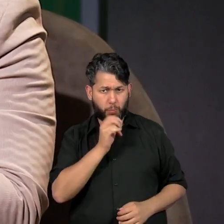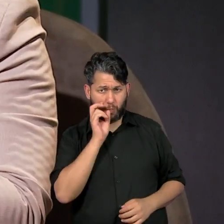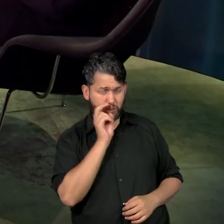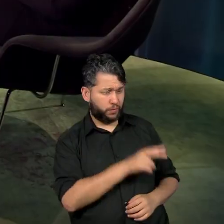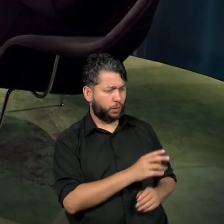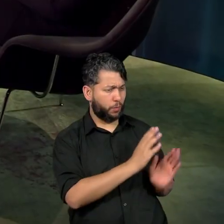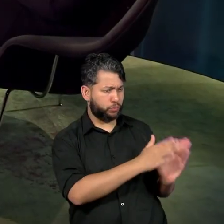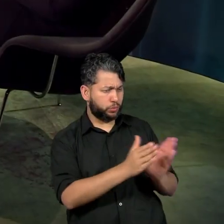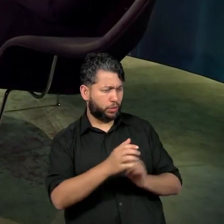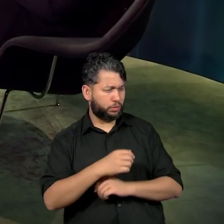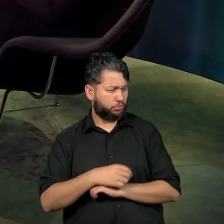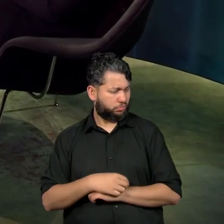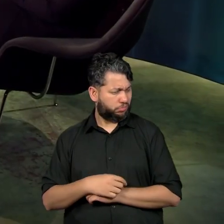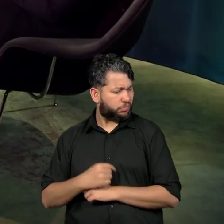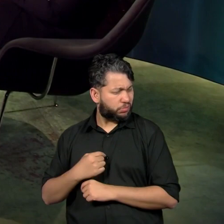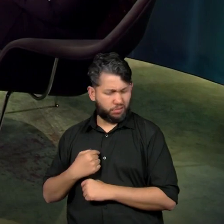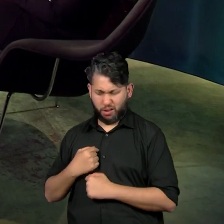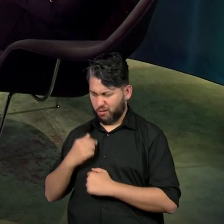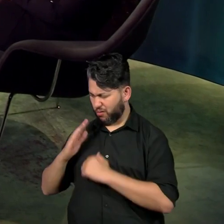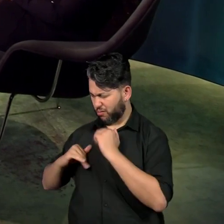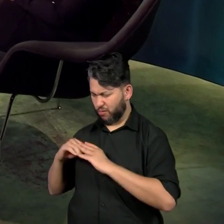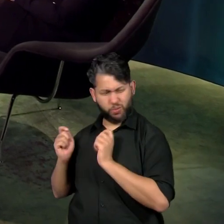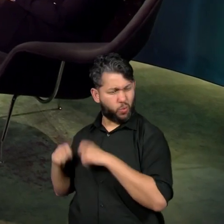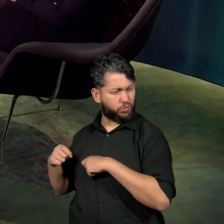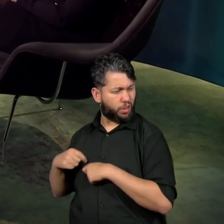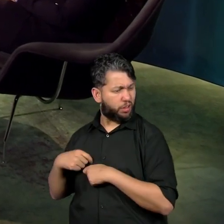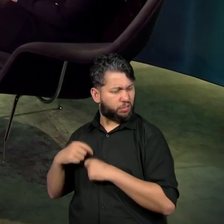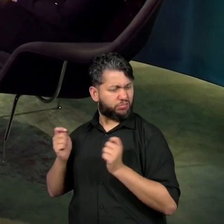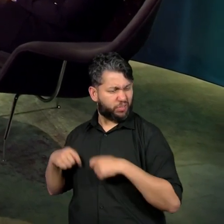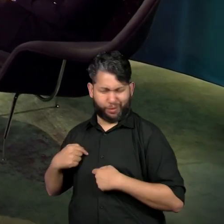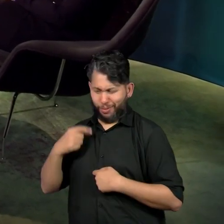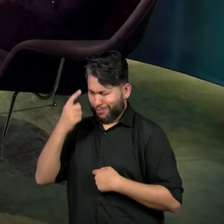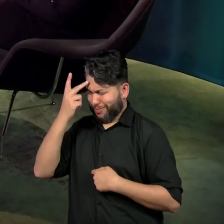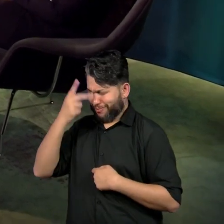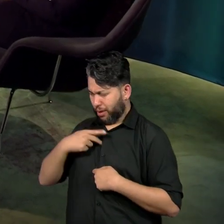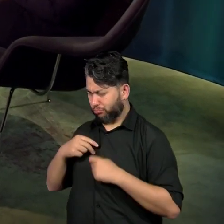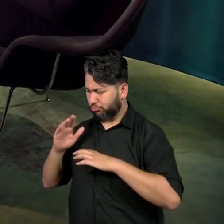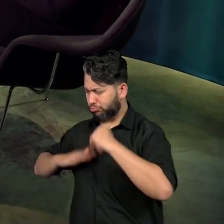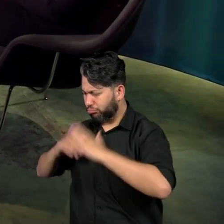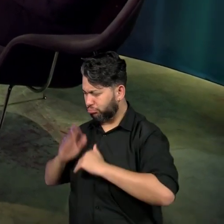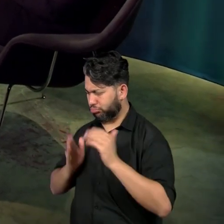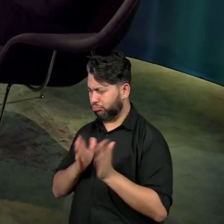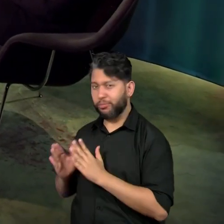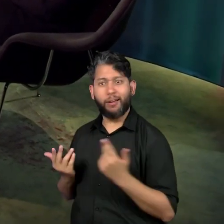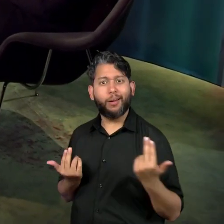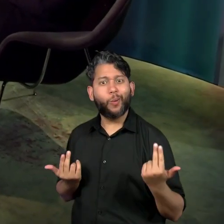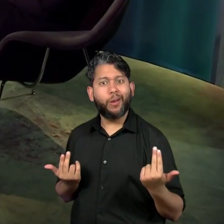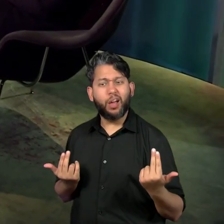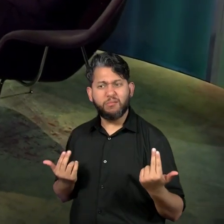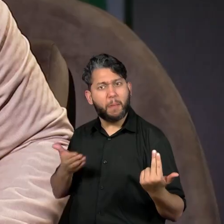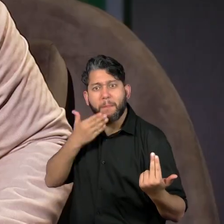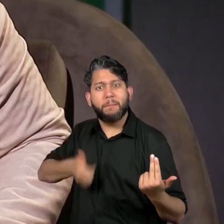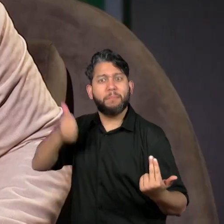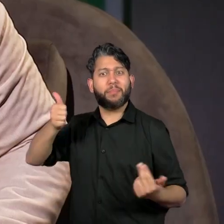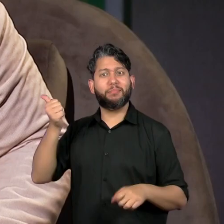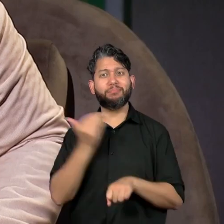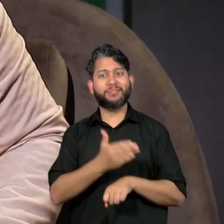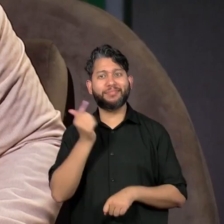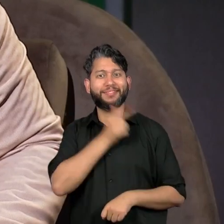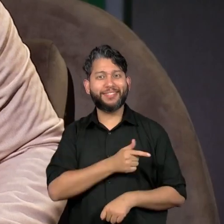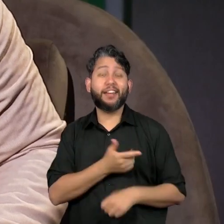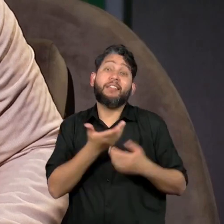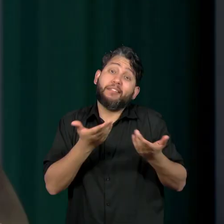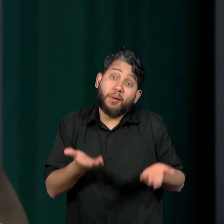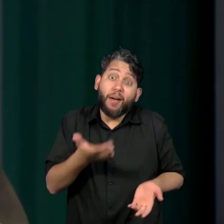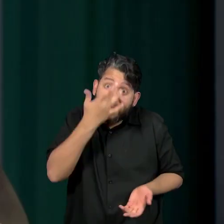coisa. E o terceiro que sim, a gente pode ajudar, a gente tem programas para fazer esses treinamentos com esses jovens e é esse tipo de pessoa que a gente quer